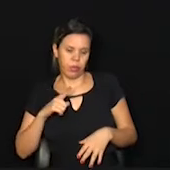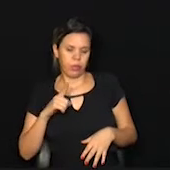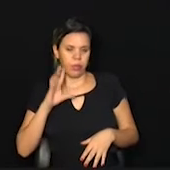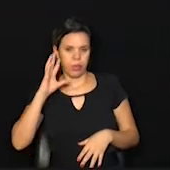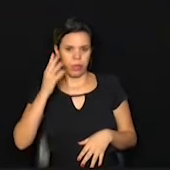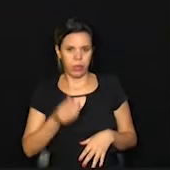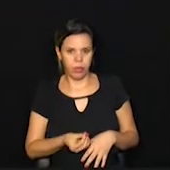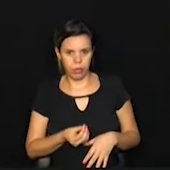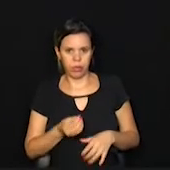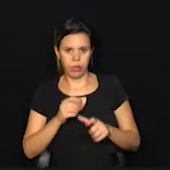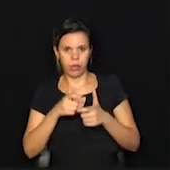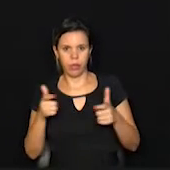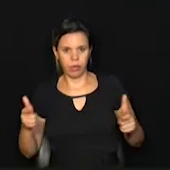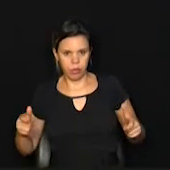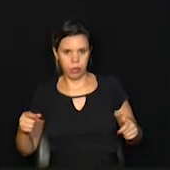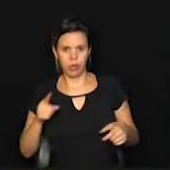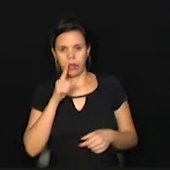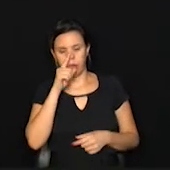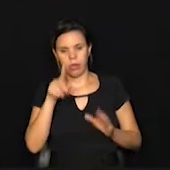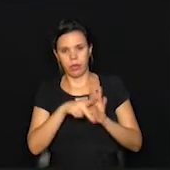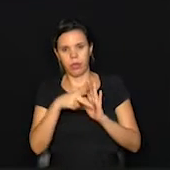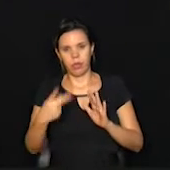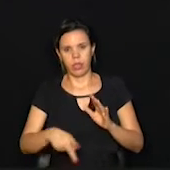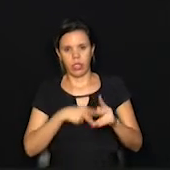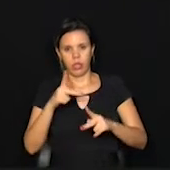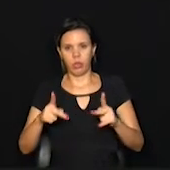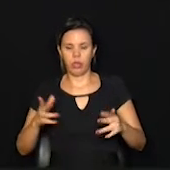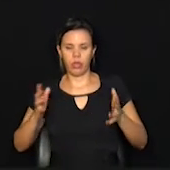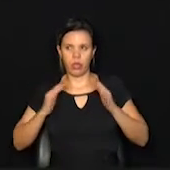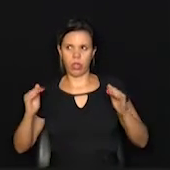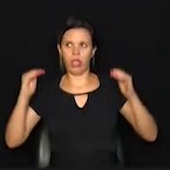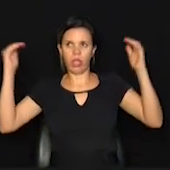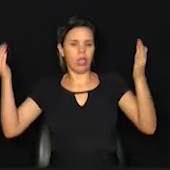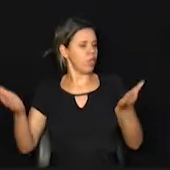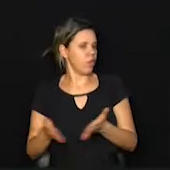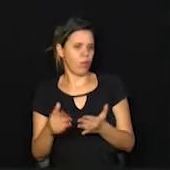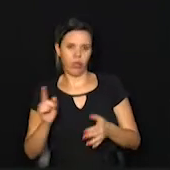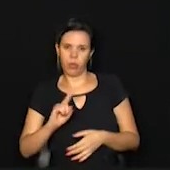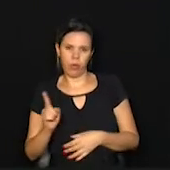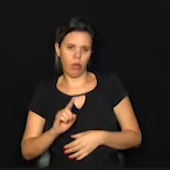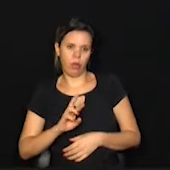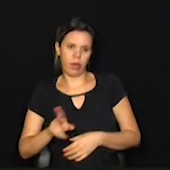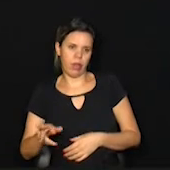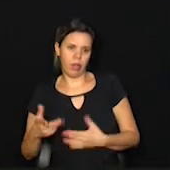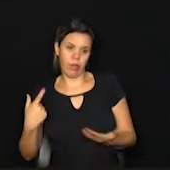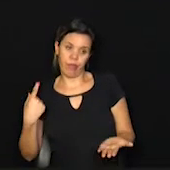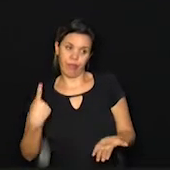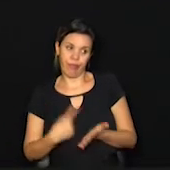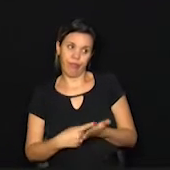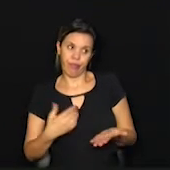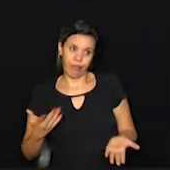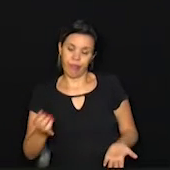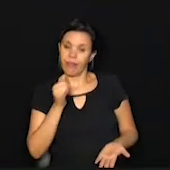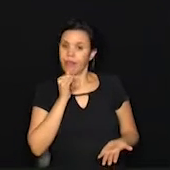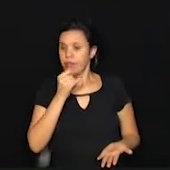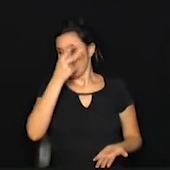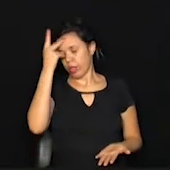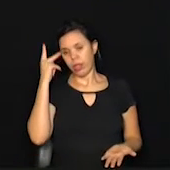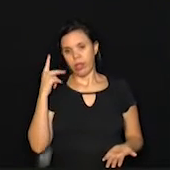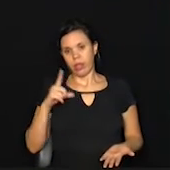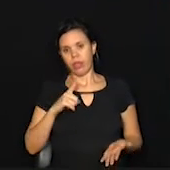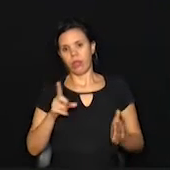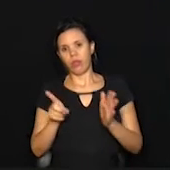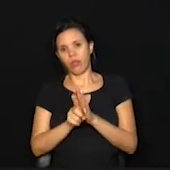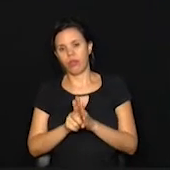entender que a maior ameaça ele é o andar de cima no andar de baixo porque vamos combinar né Por exemplo Card aqui é um